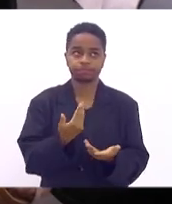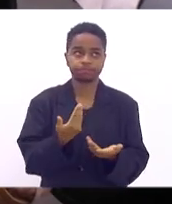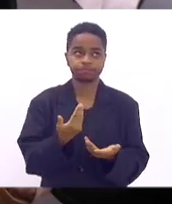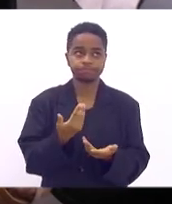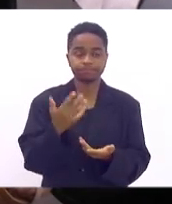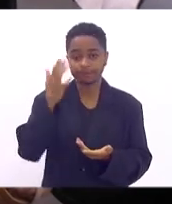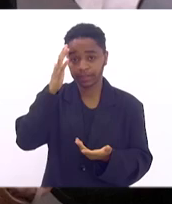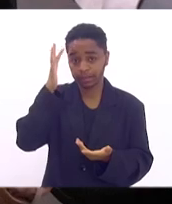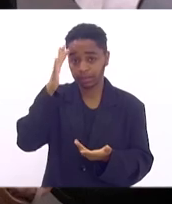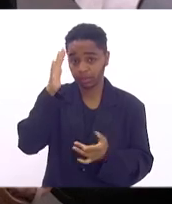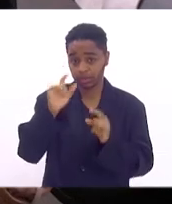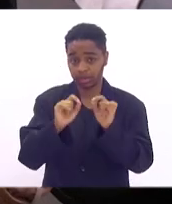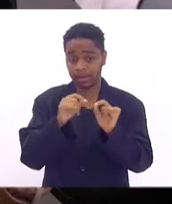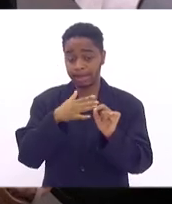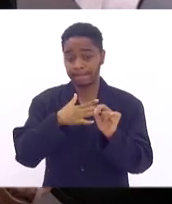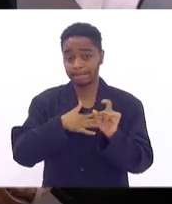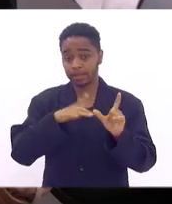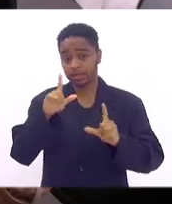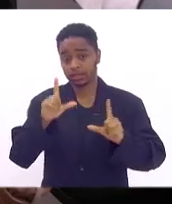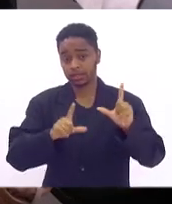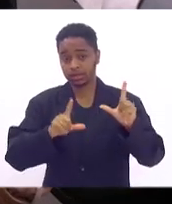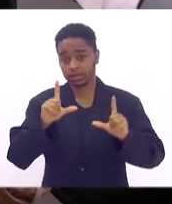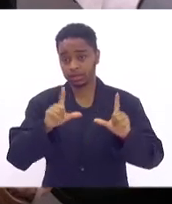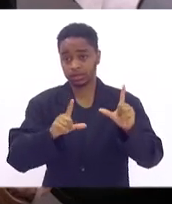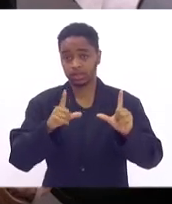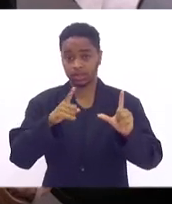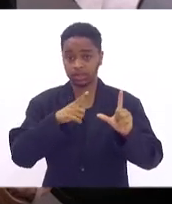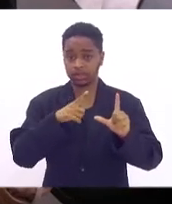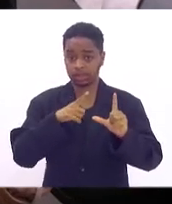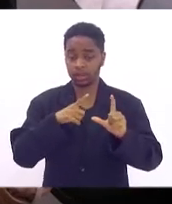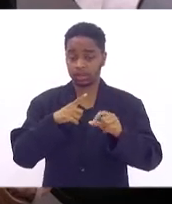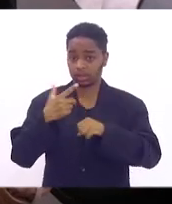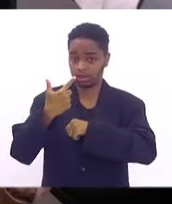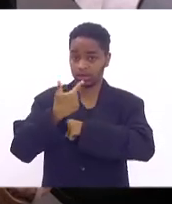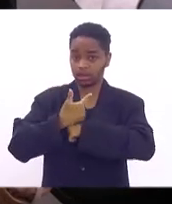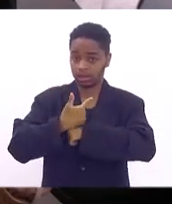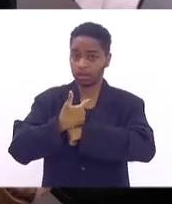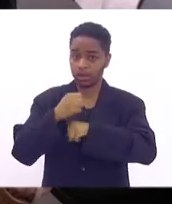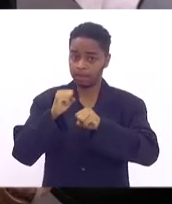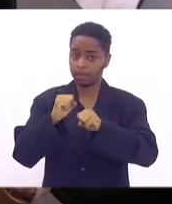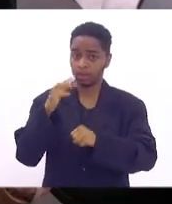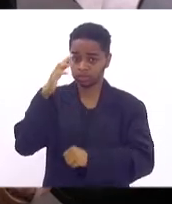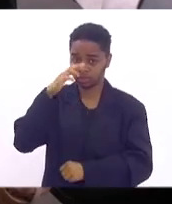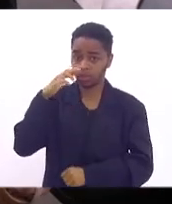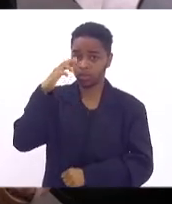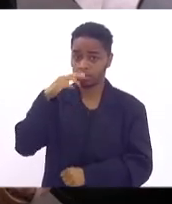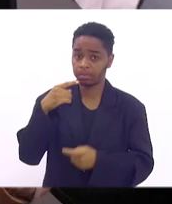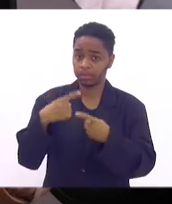imaginar que a minha TV ela tem uma câmera, ela pode ser monitorada, porque ela é smart.